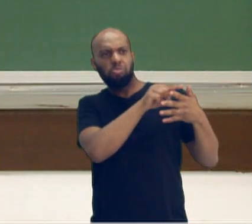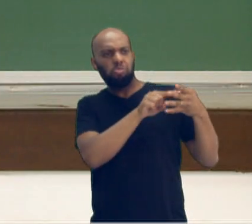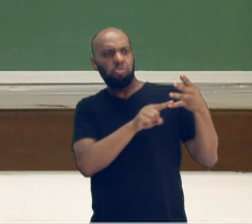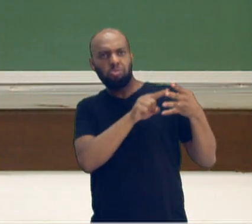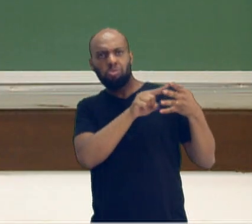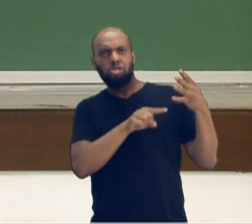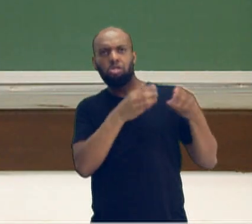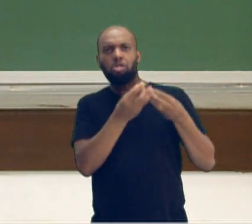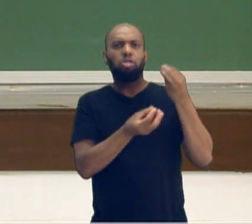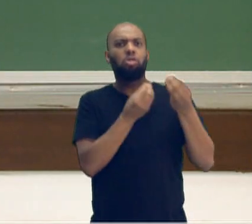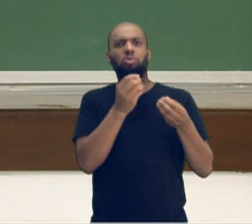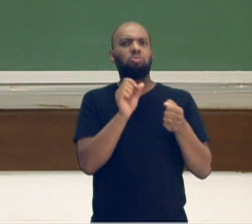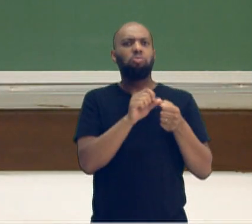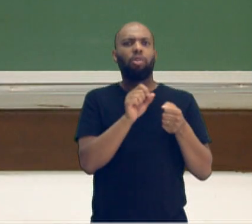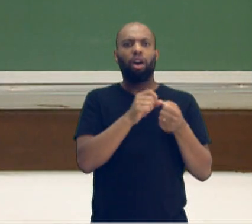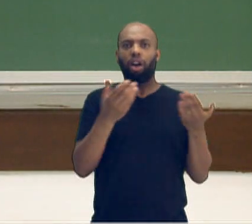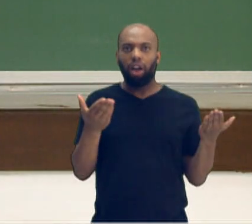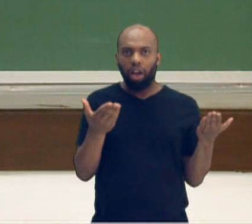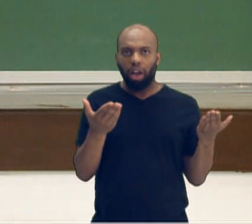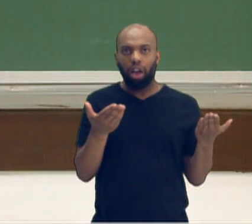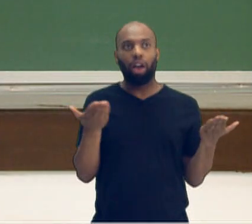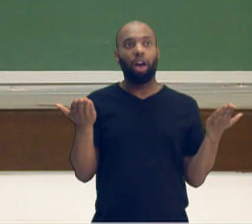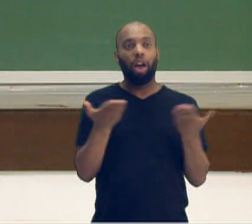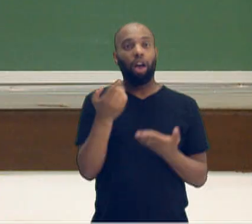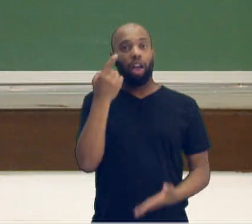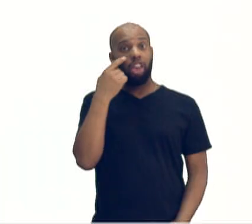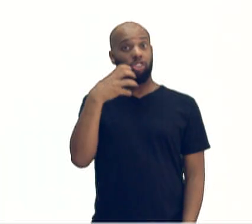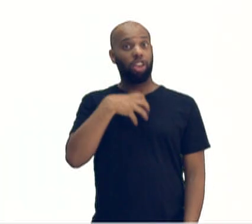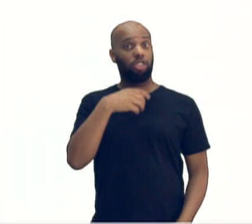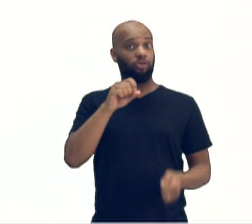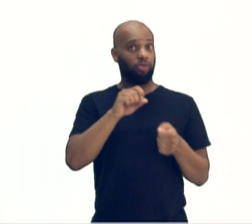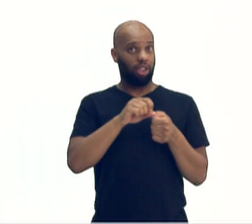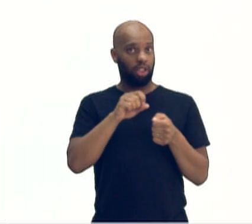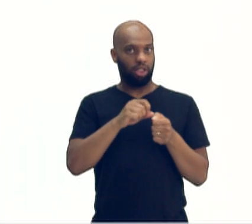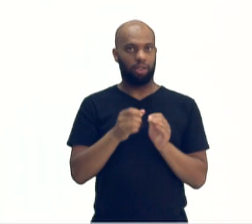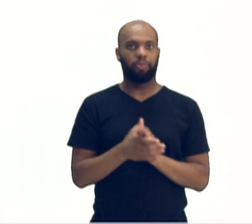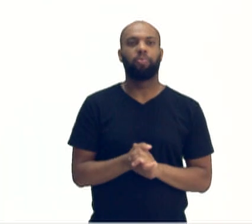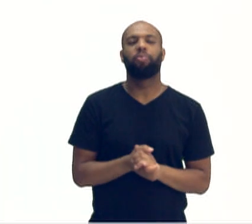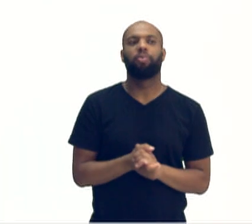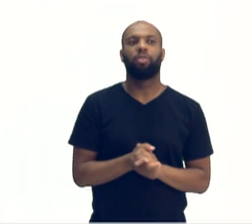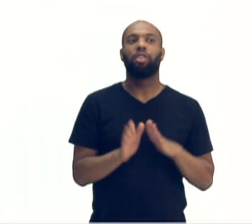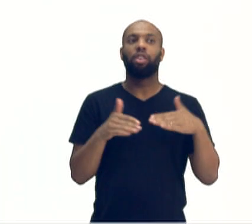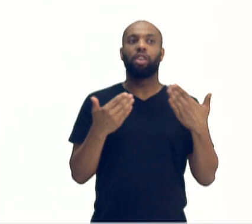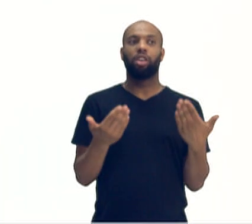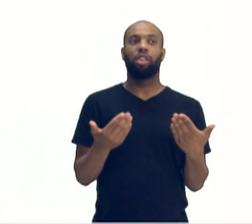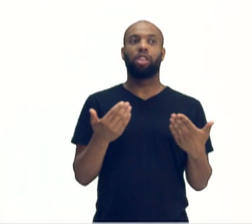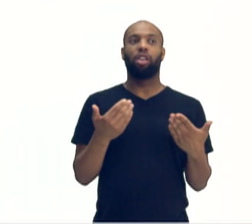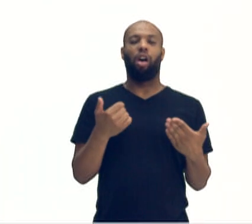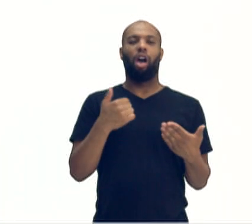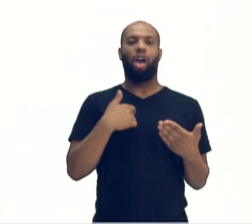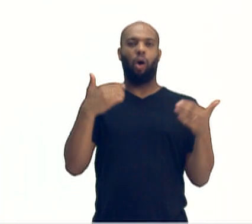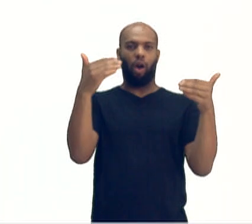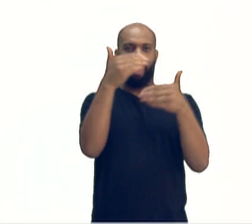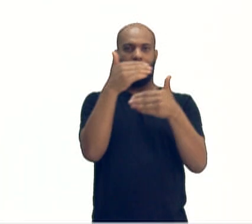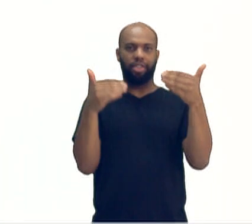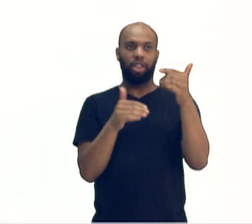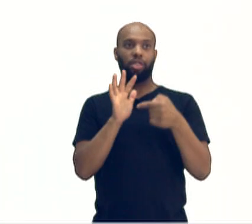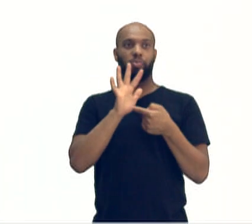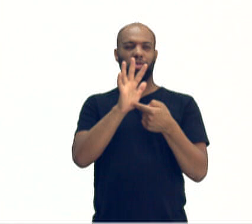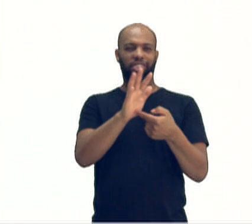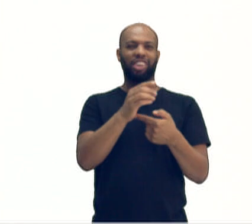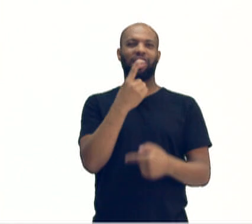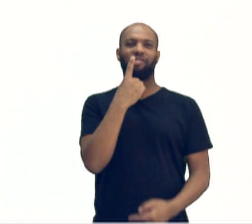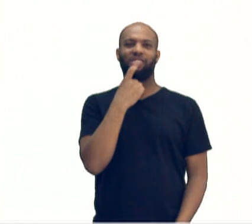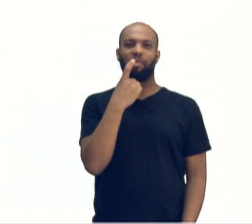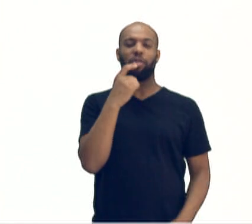Como é que será que a gente vai pensar? Vamos olhar a resolução aqui? Olha lá. A professora, nesses slides, destacou o que a gente já